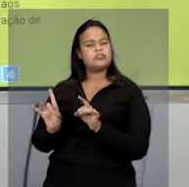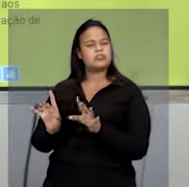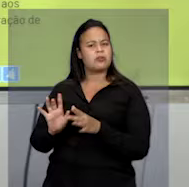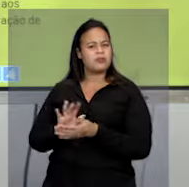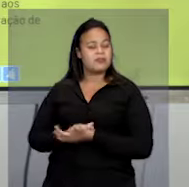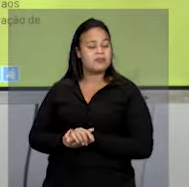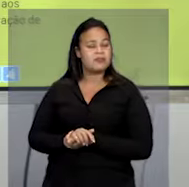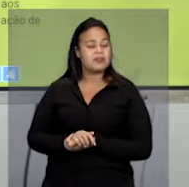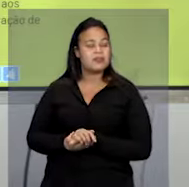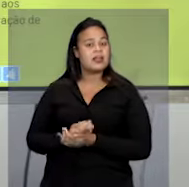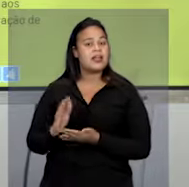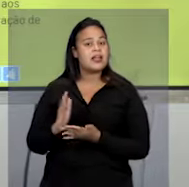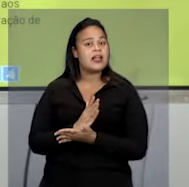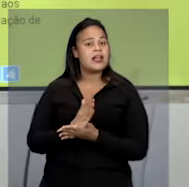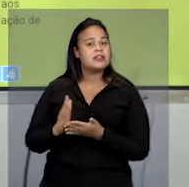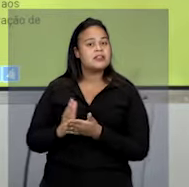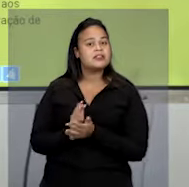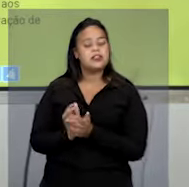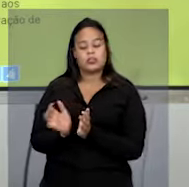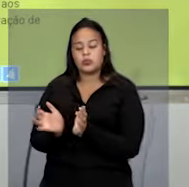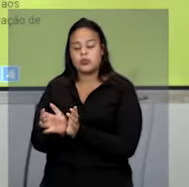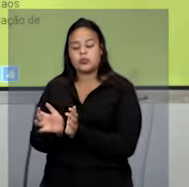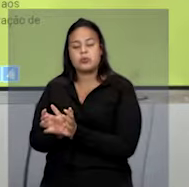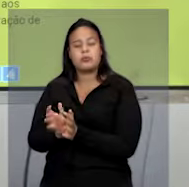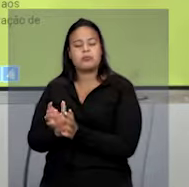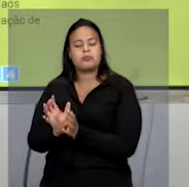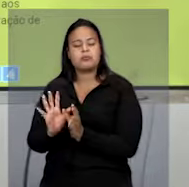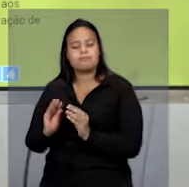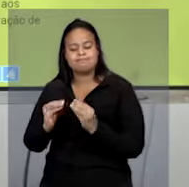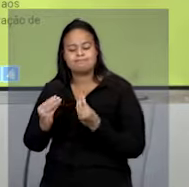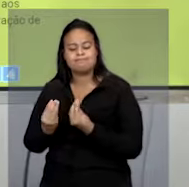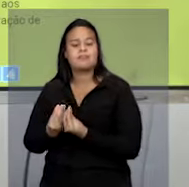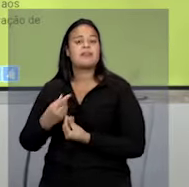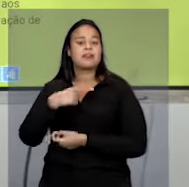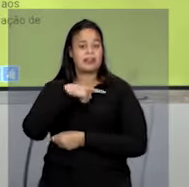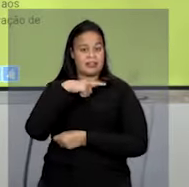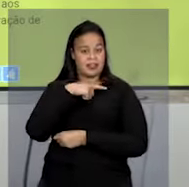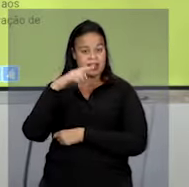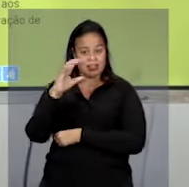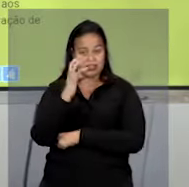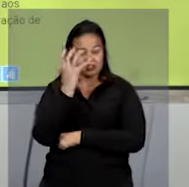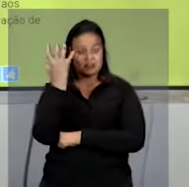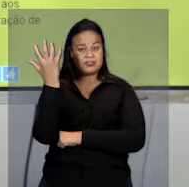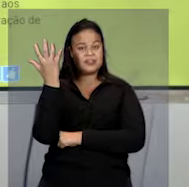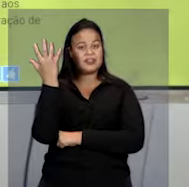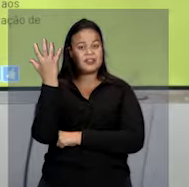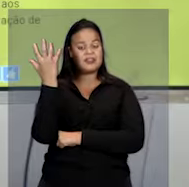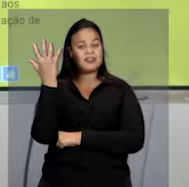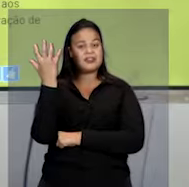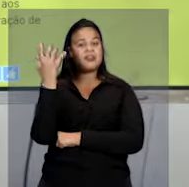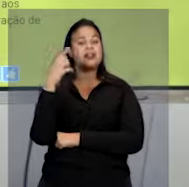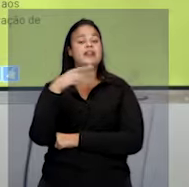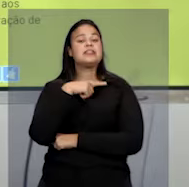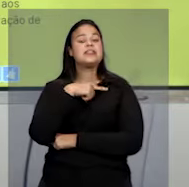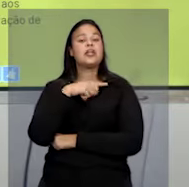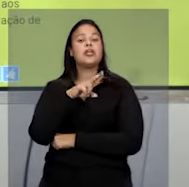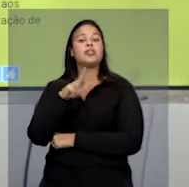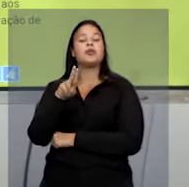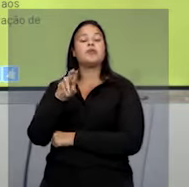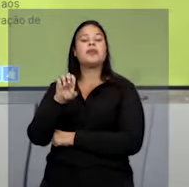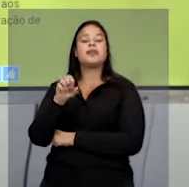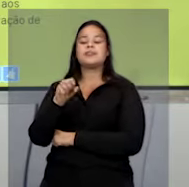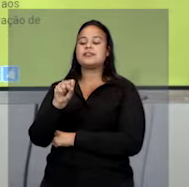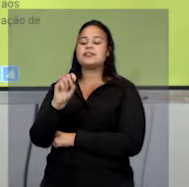né? Geralmente ele está formado em um composto. Mas na natureza existem uns elementos que são estáveis. A gente chama eles de gases